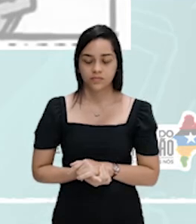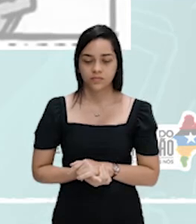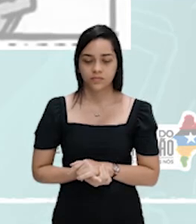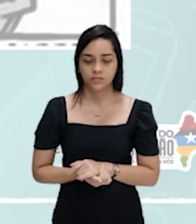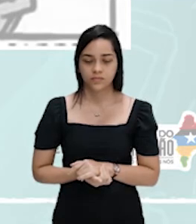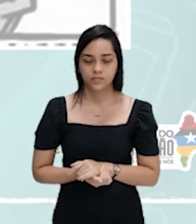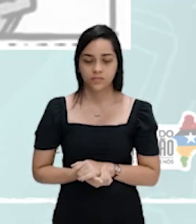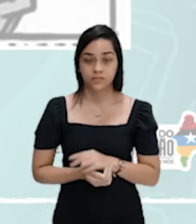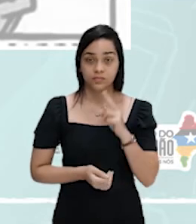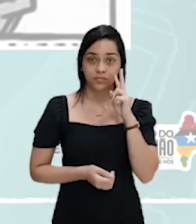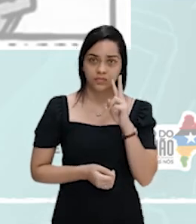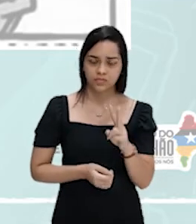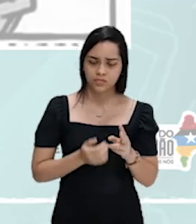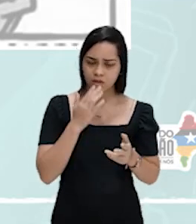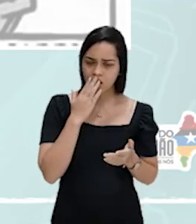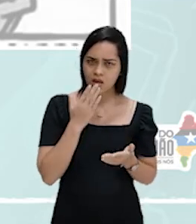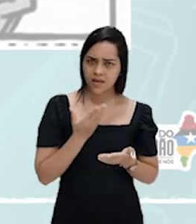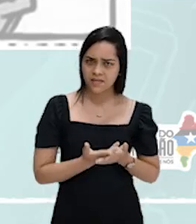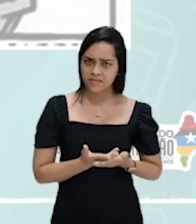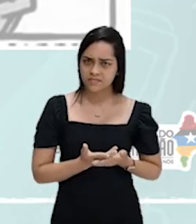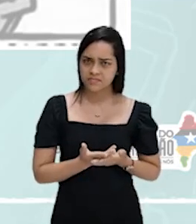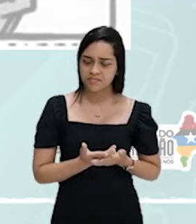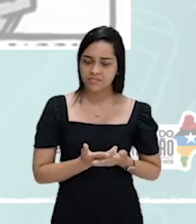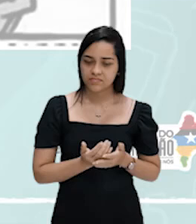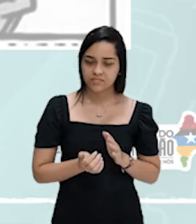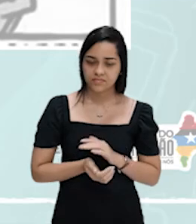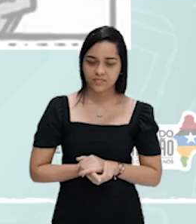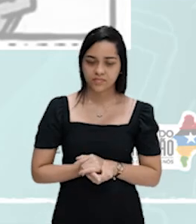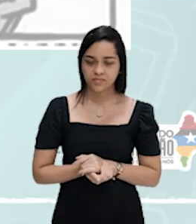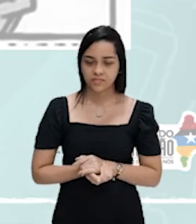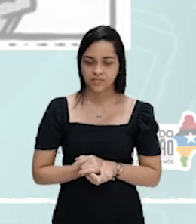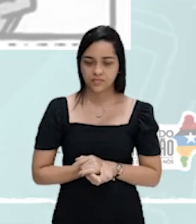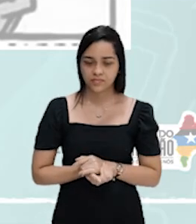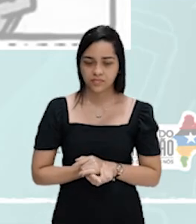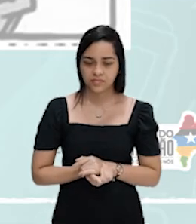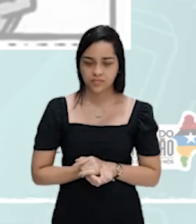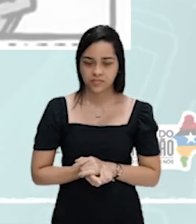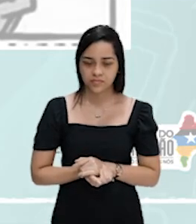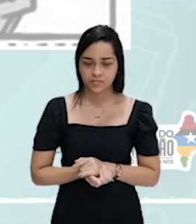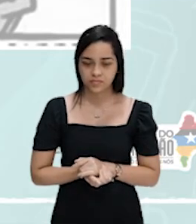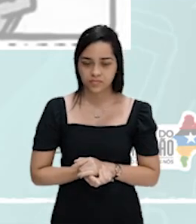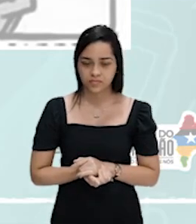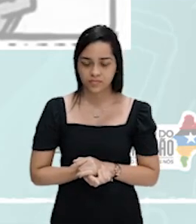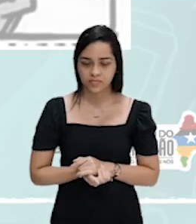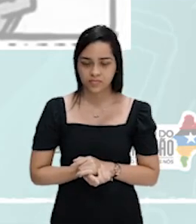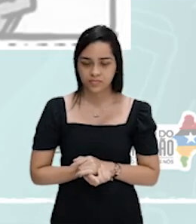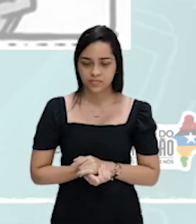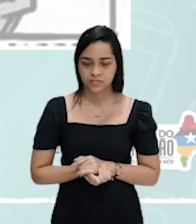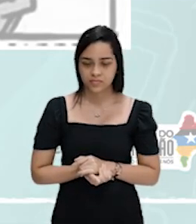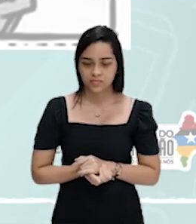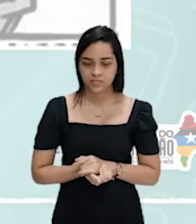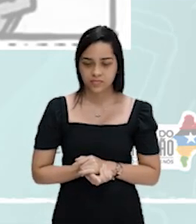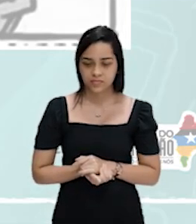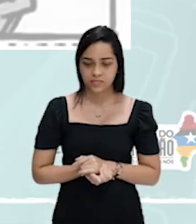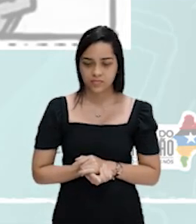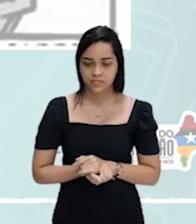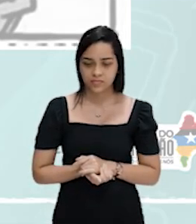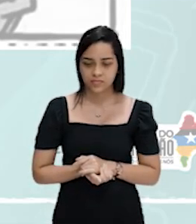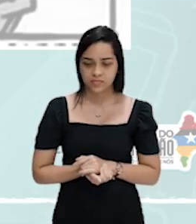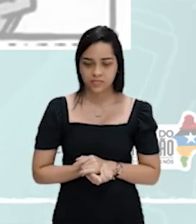especial Olha a cara da garotinha como é engraçada as horas não mudam nunca você vai ficar